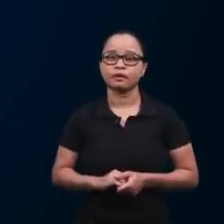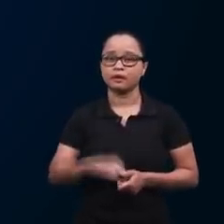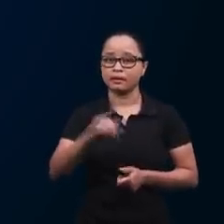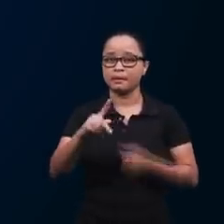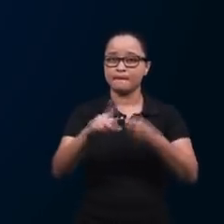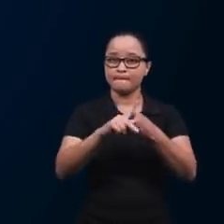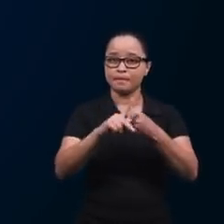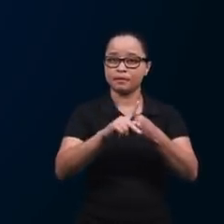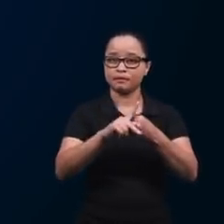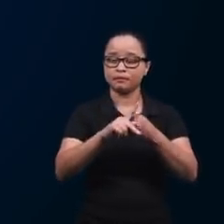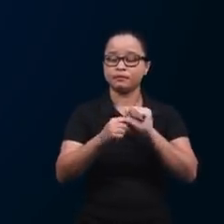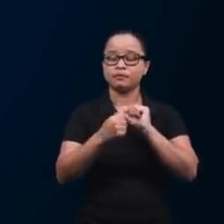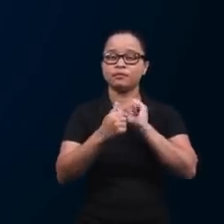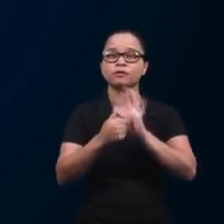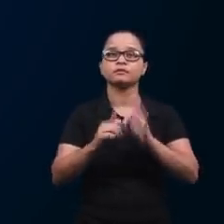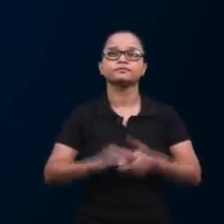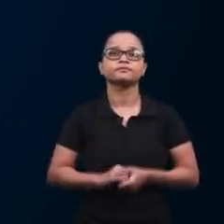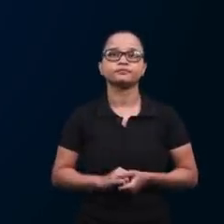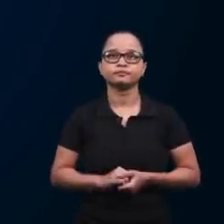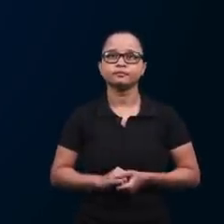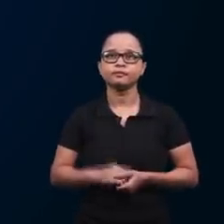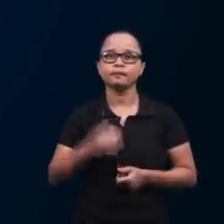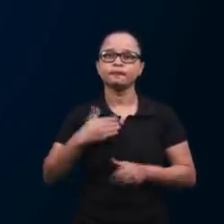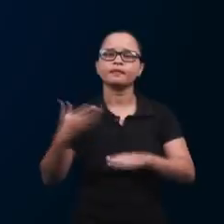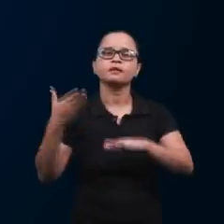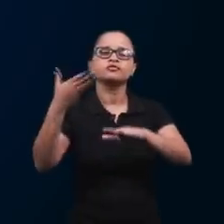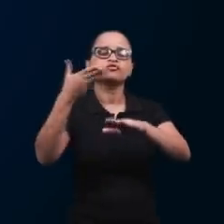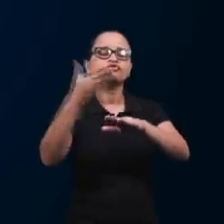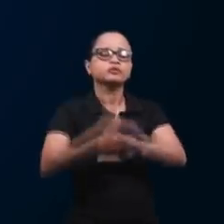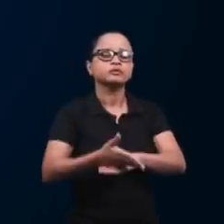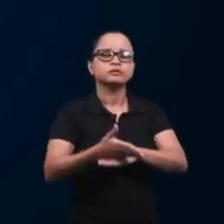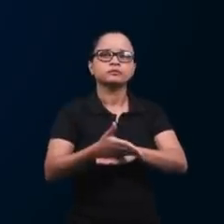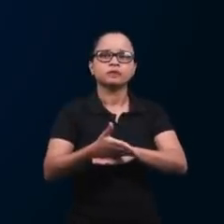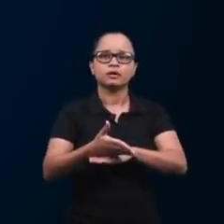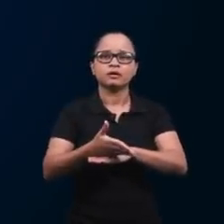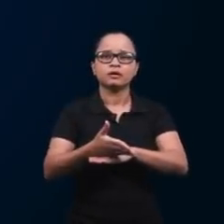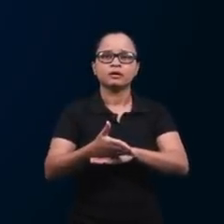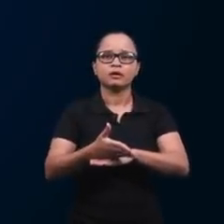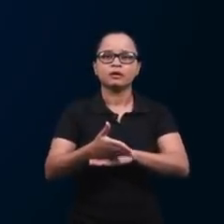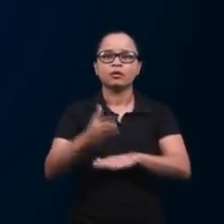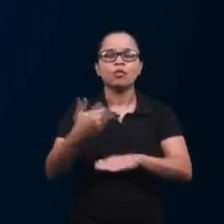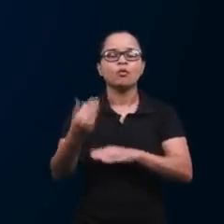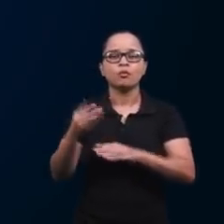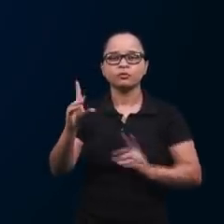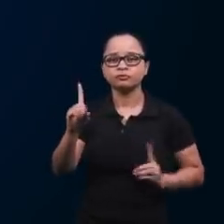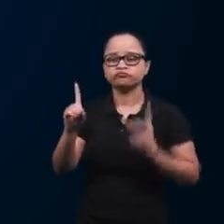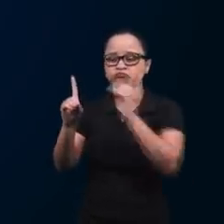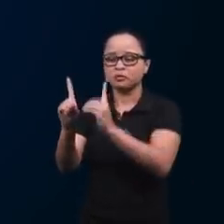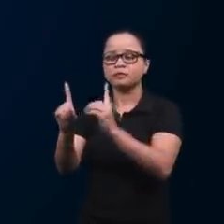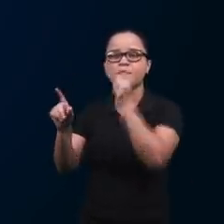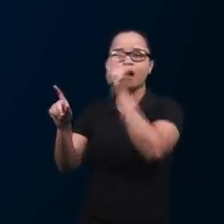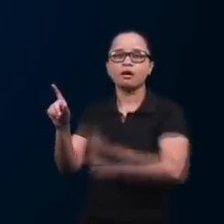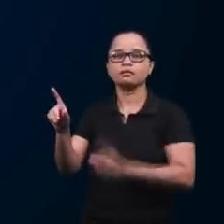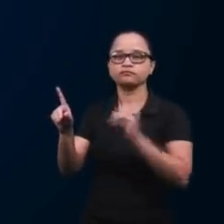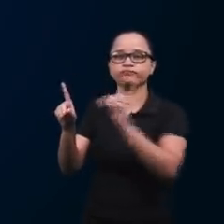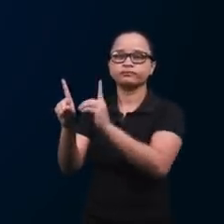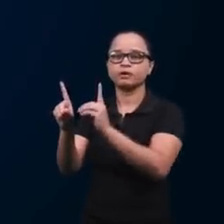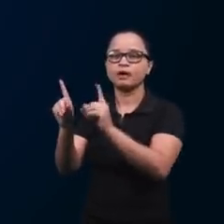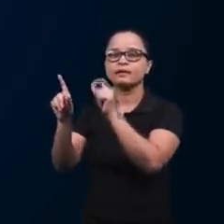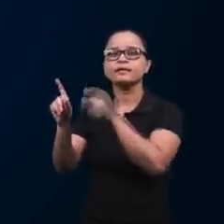de Pedro Na expressão e chegando dos para ele ou seja chegando a Jesus